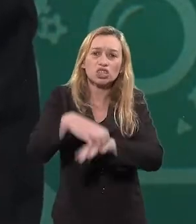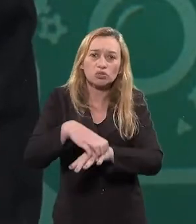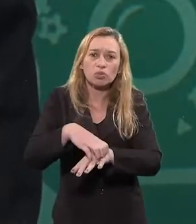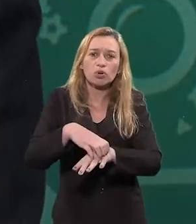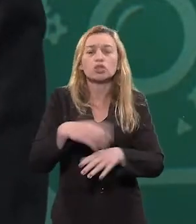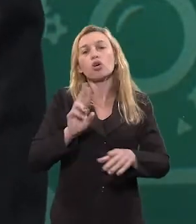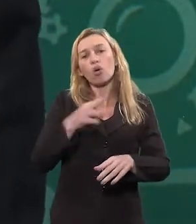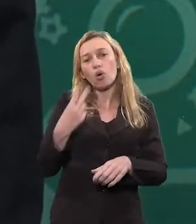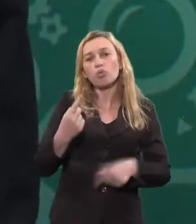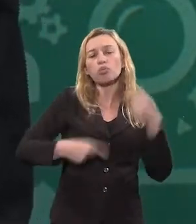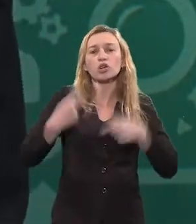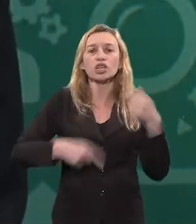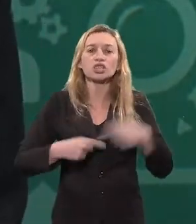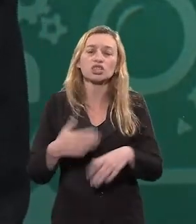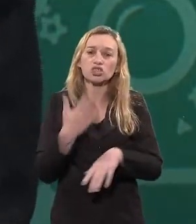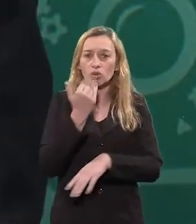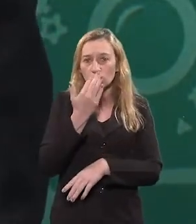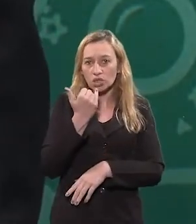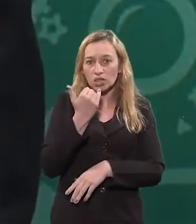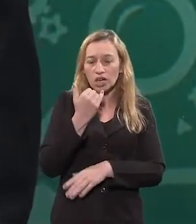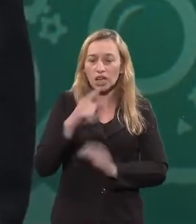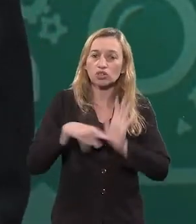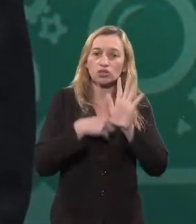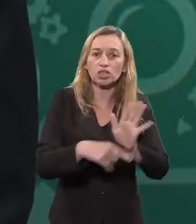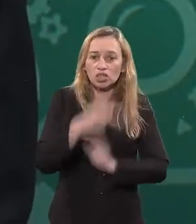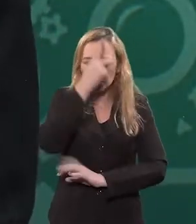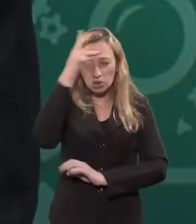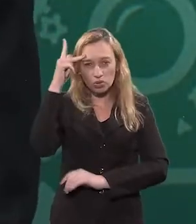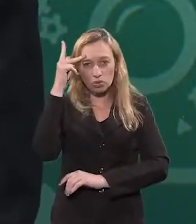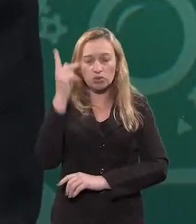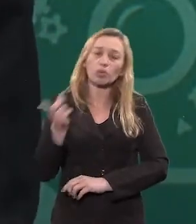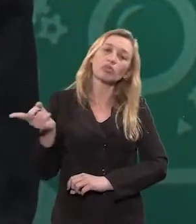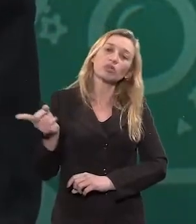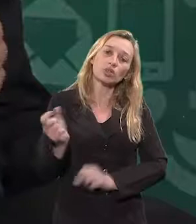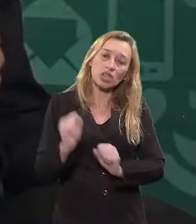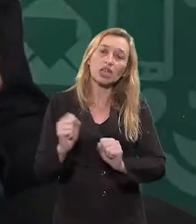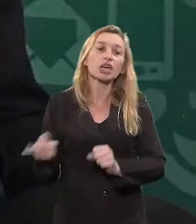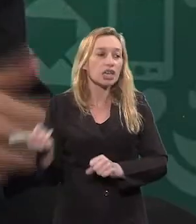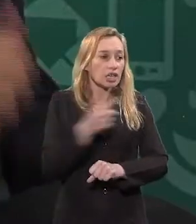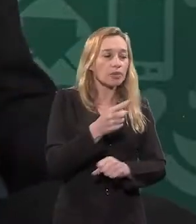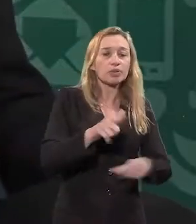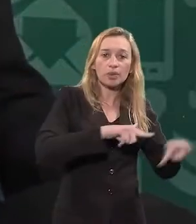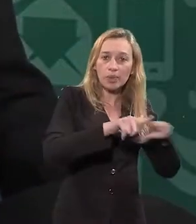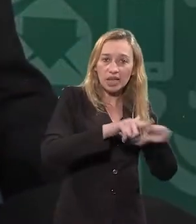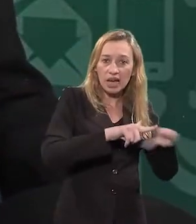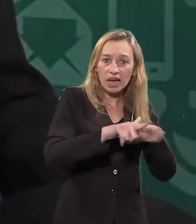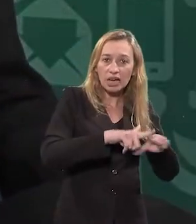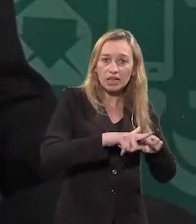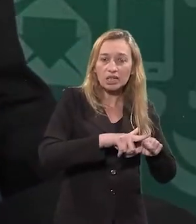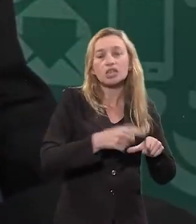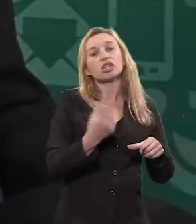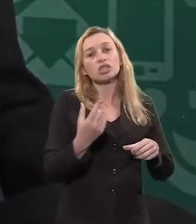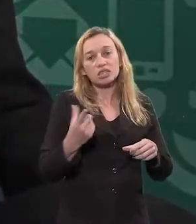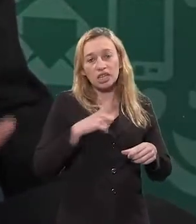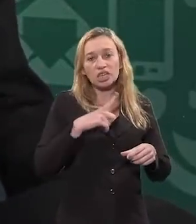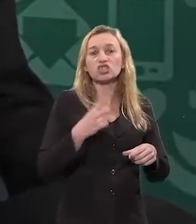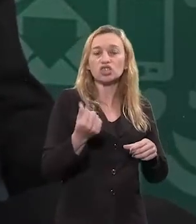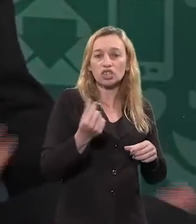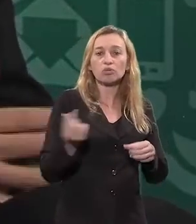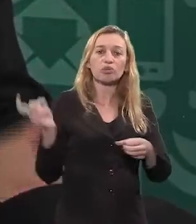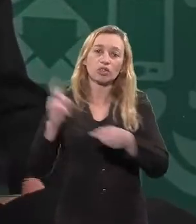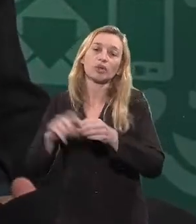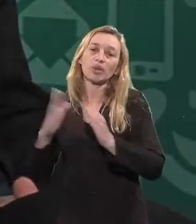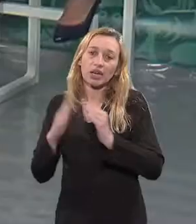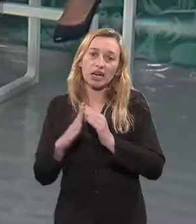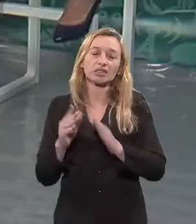subsidiasse isso, ou mesmo uma política de alimentação, reduzindo o custo dessas pessoas para poder vir trabalhar e assim sobrar dinheiro para o transporte. Já faria uma diferença,